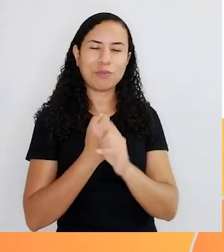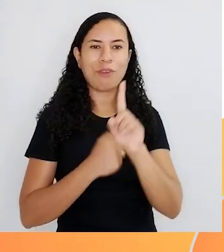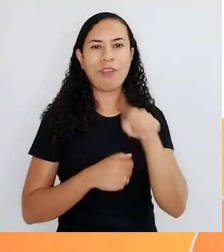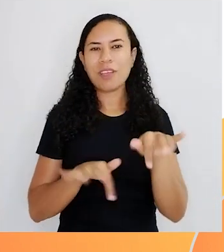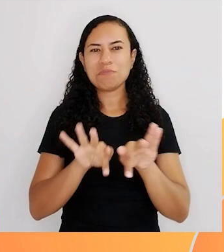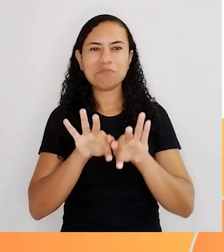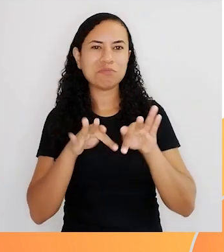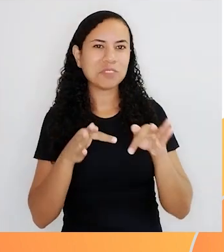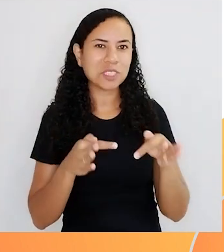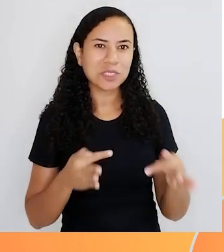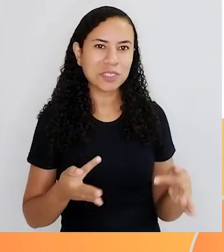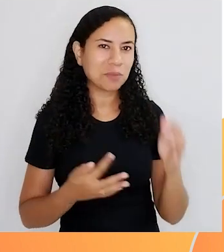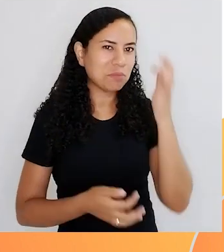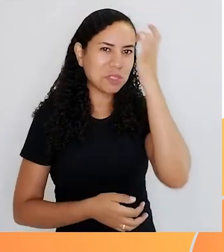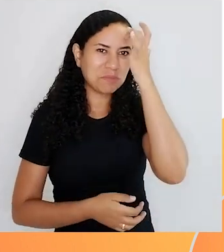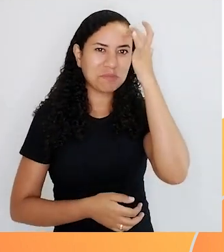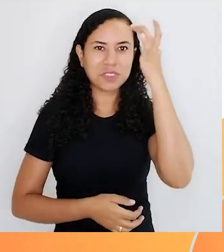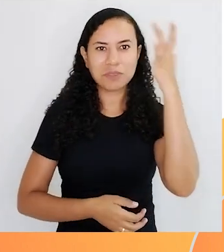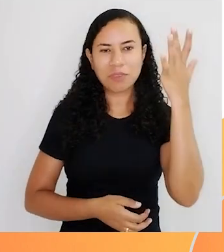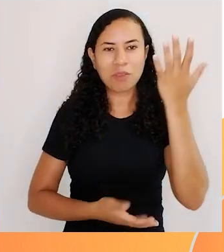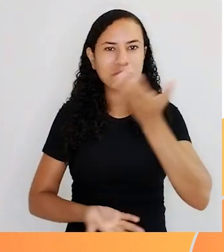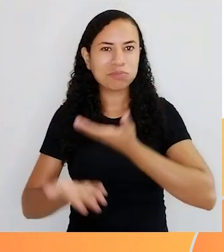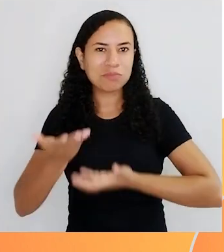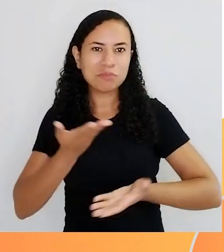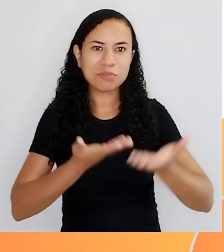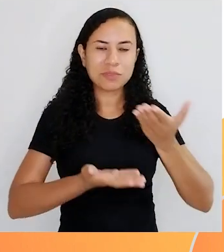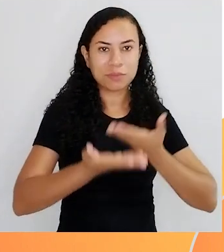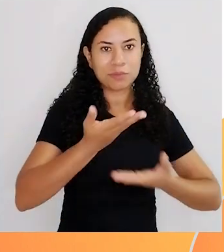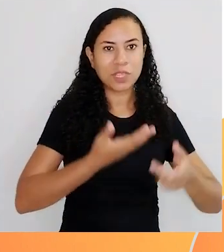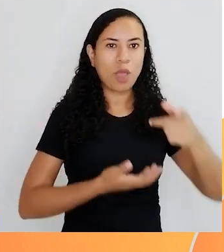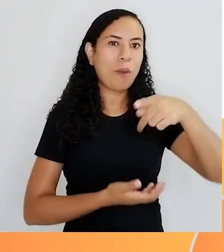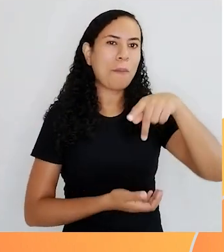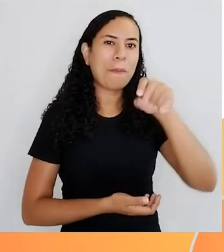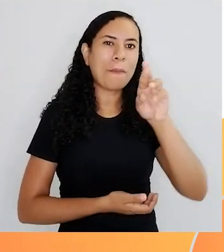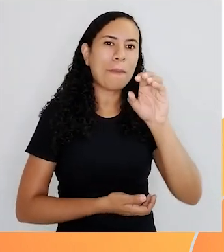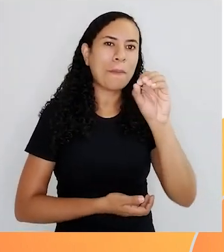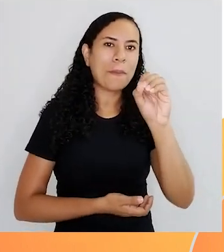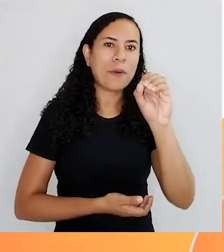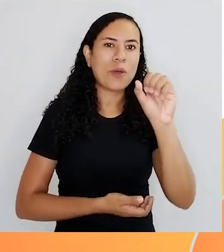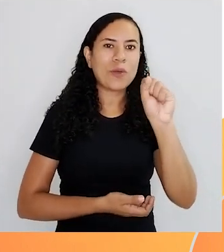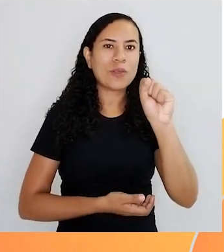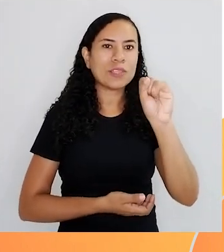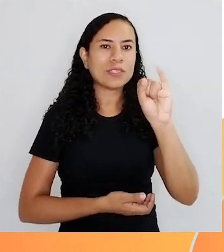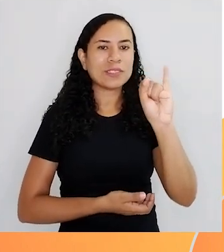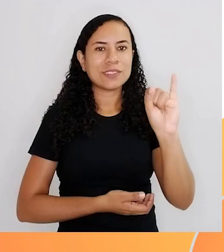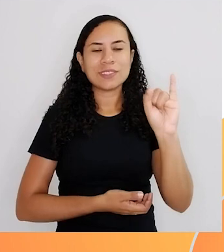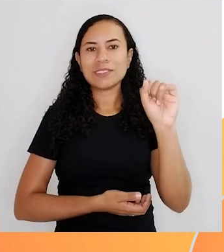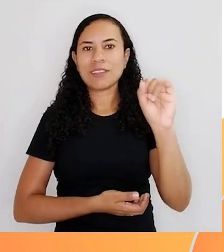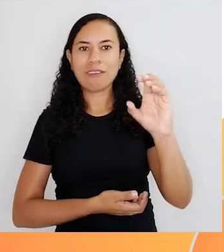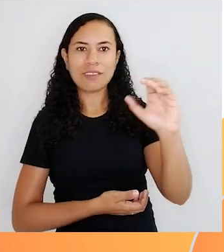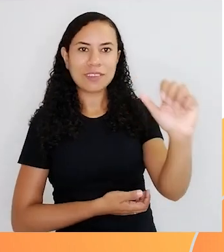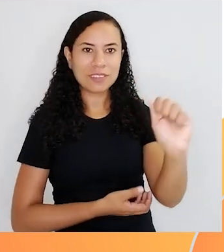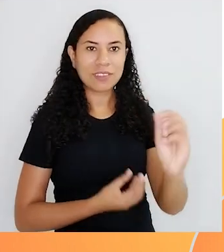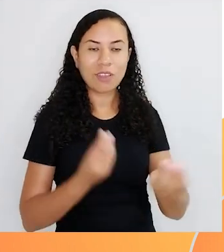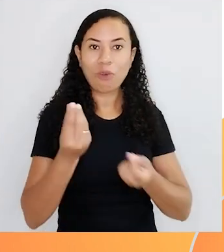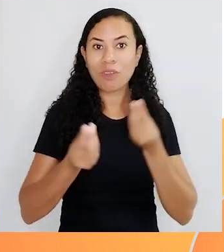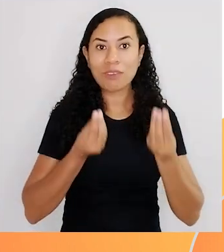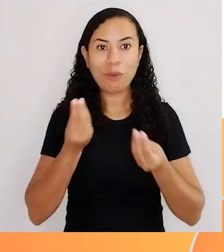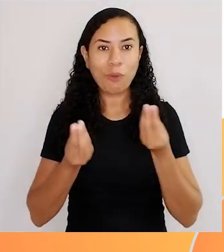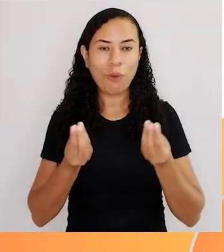uma linguagem prosaica. O que é uma linguagem prosaica? É como se o